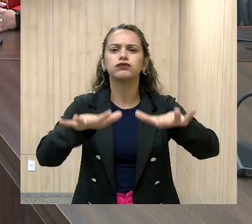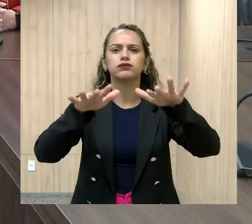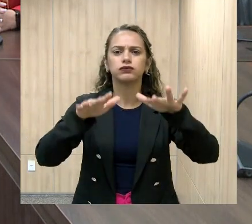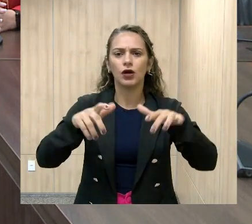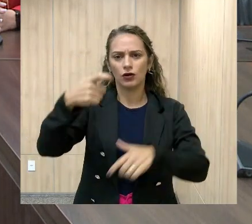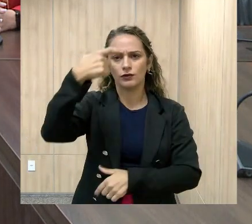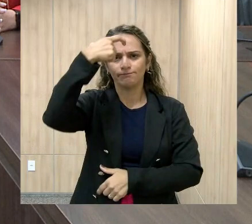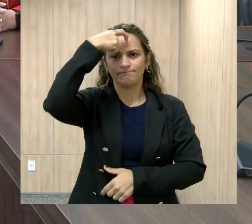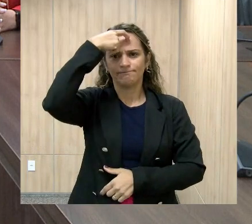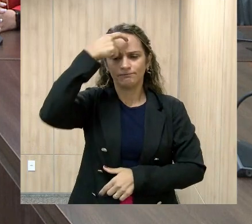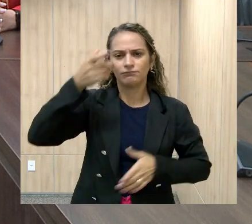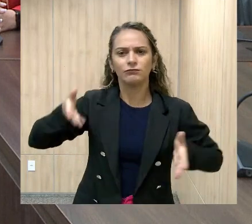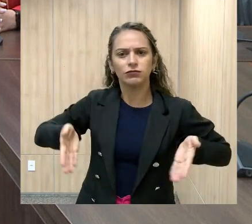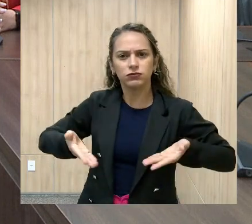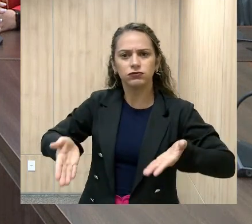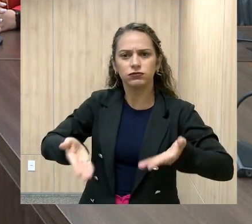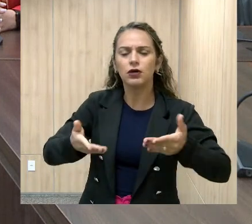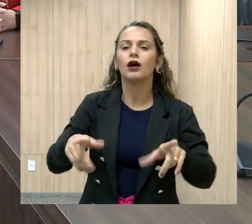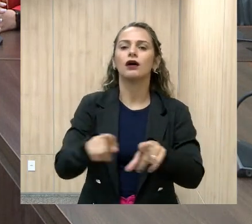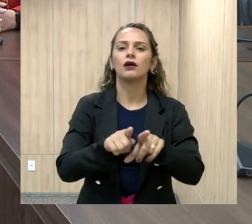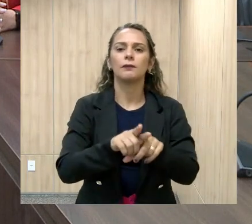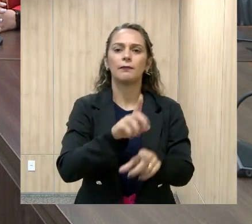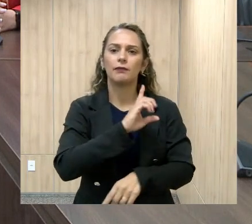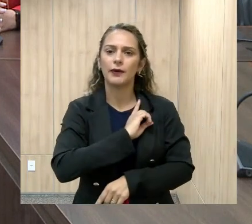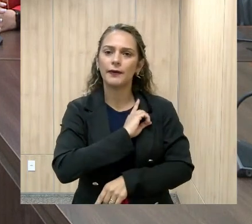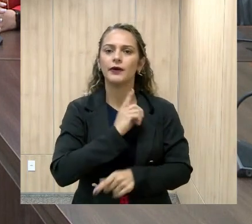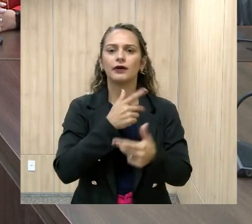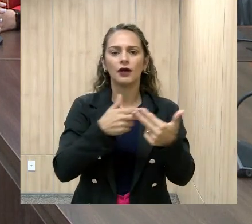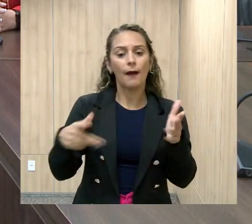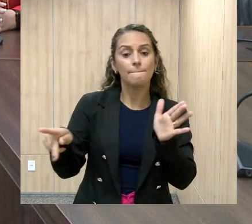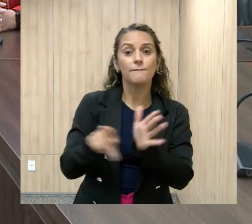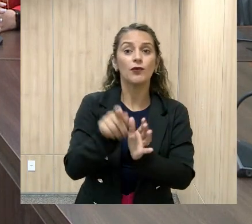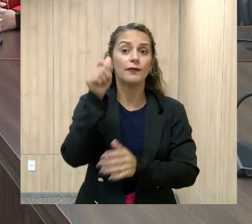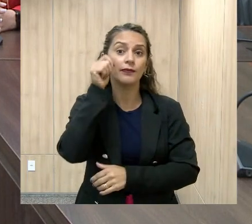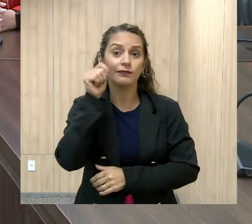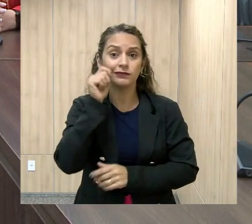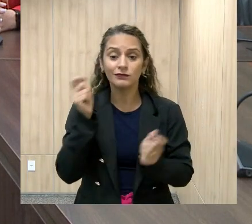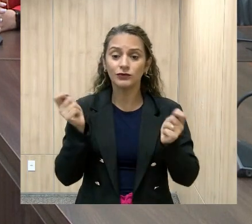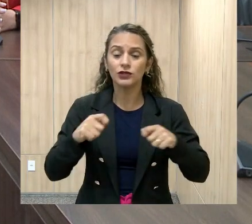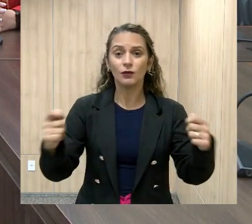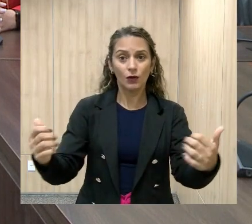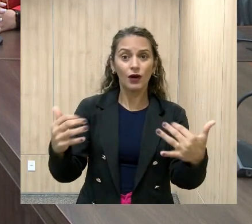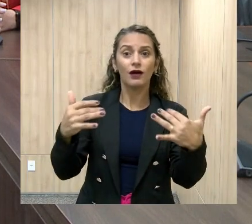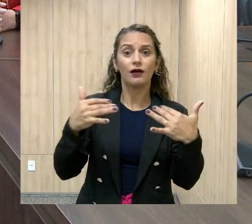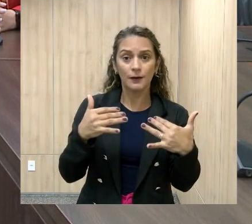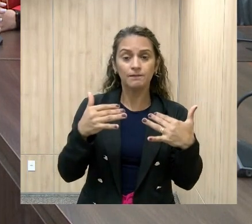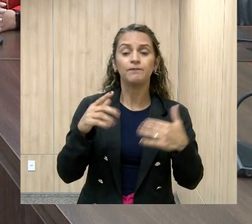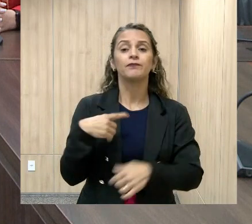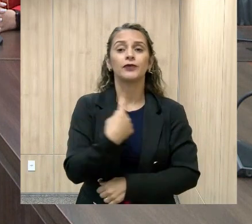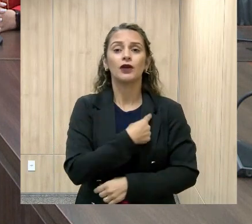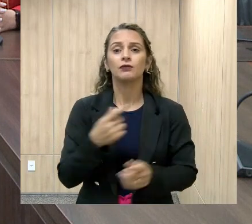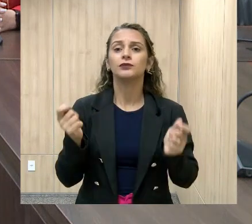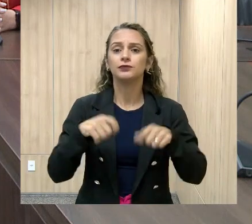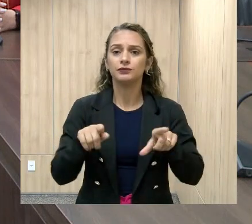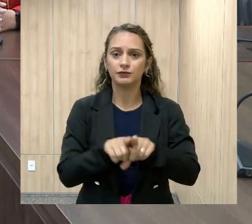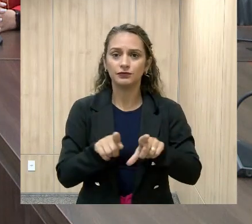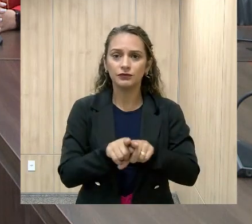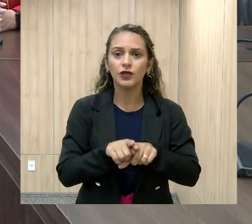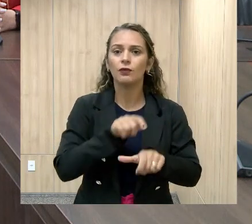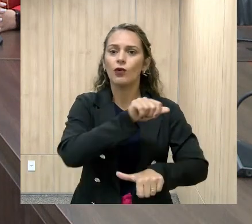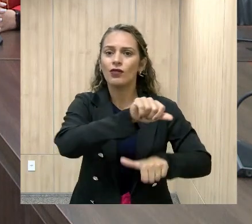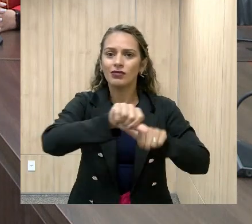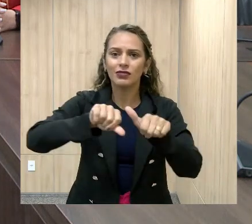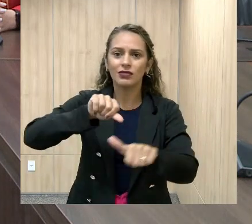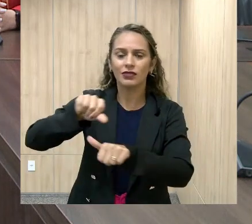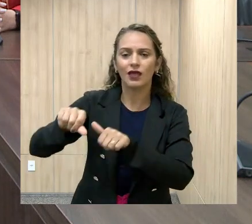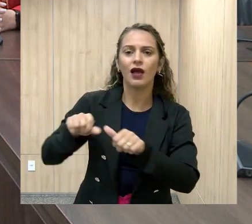conscientização de termos delegacias que possam realmente acolher cada vez as mulheres que nós possamos como parlamentares fazer